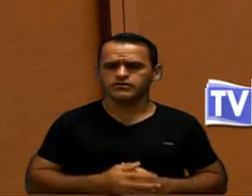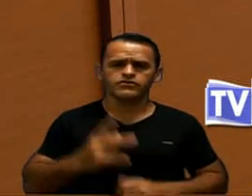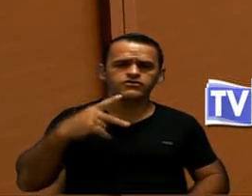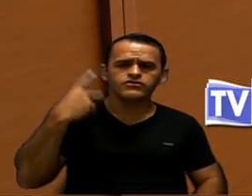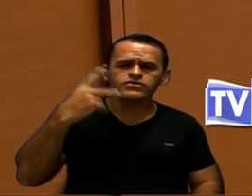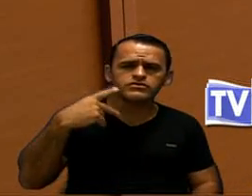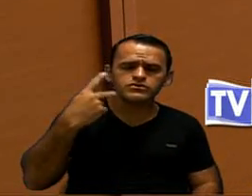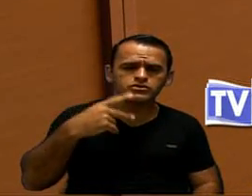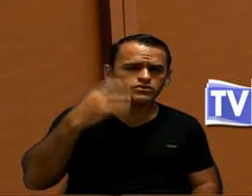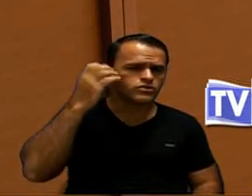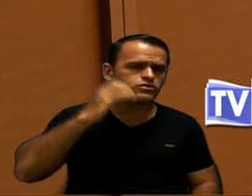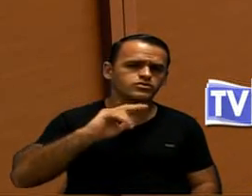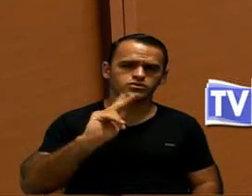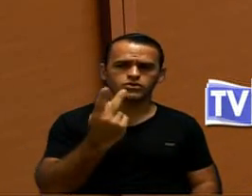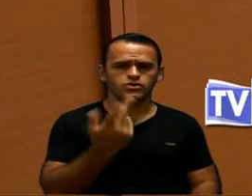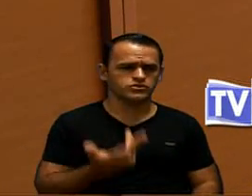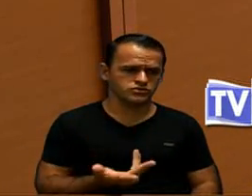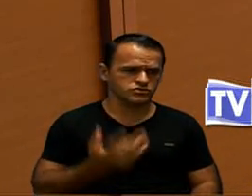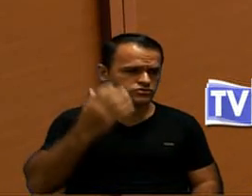Hudson,